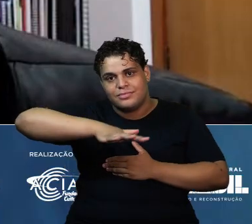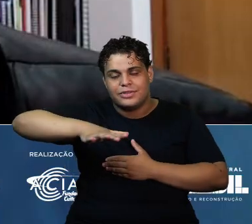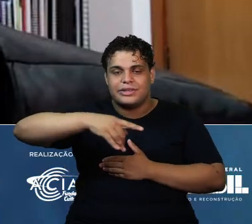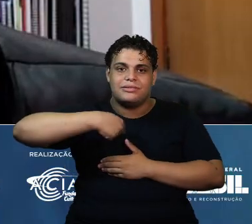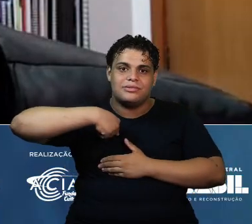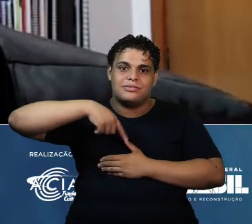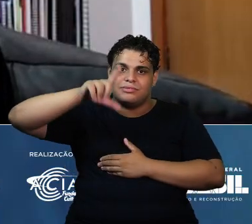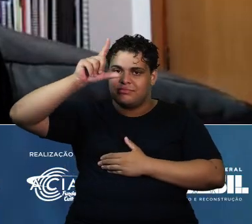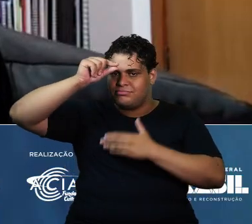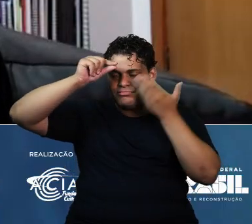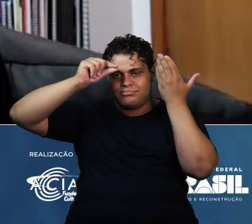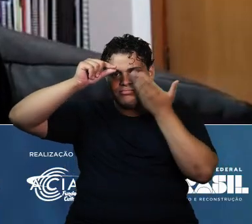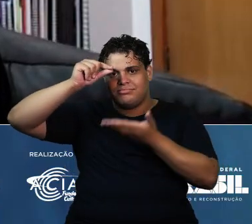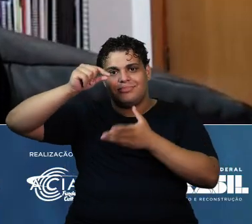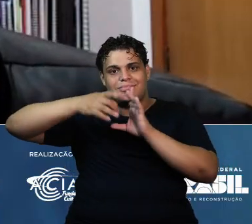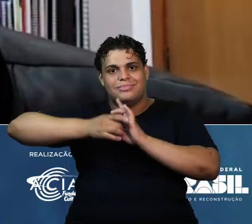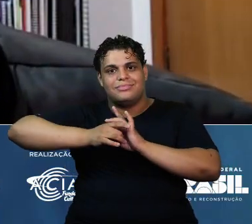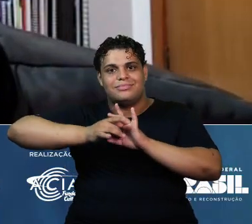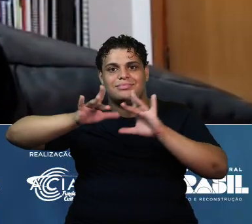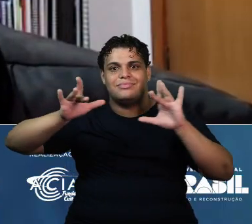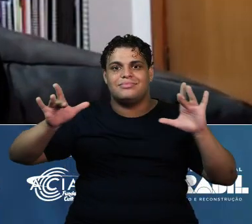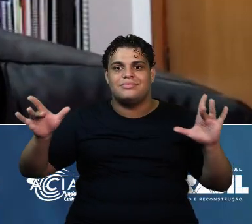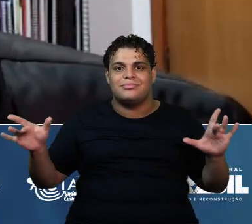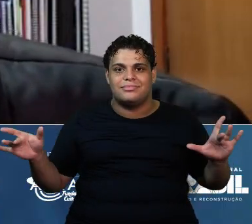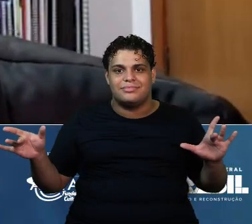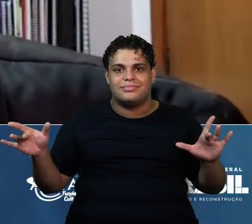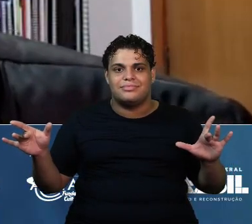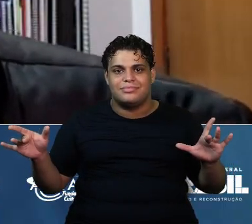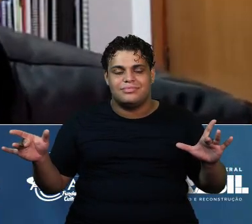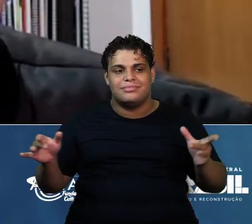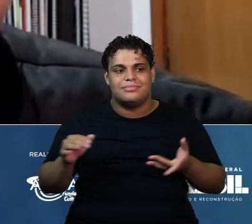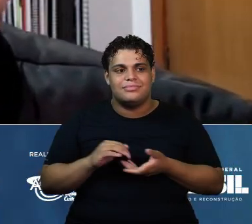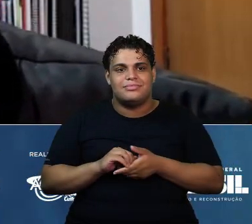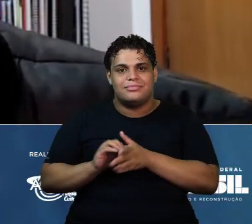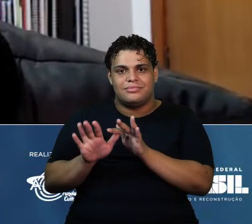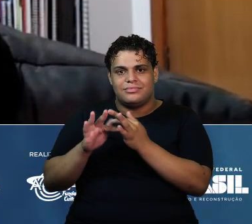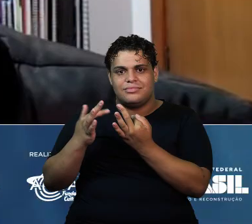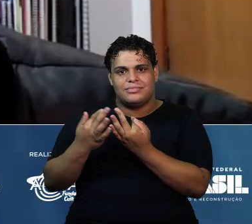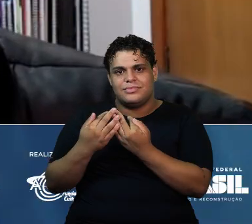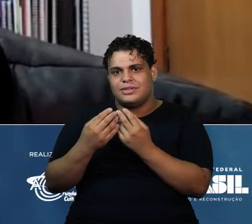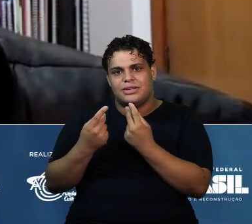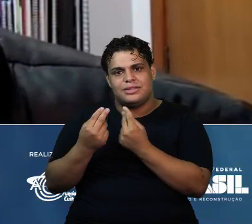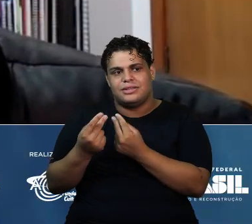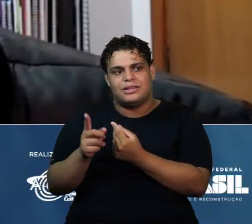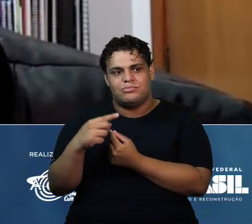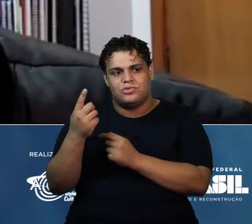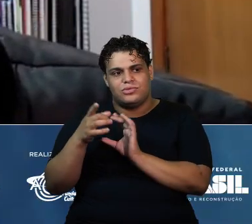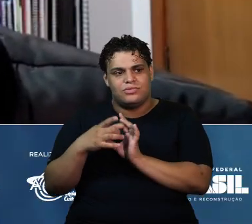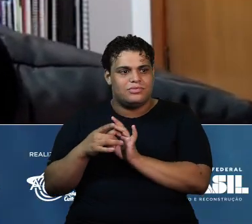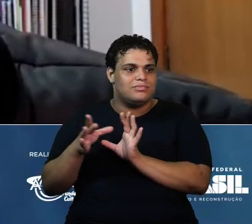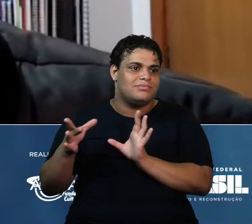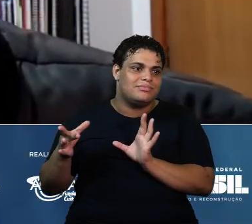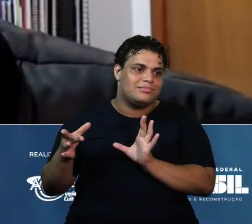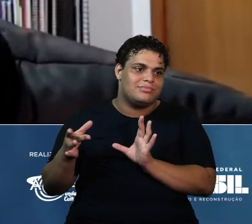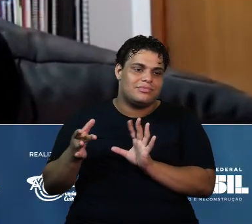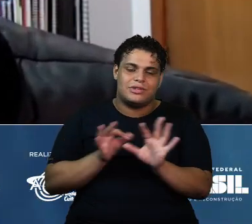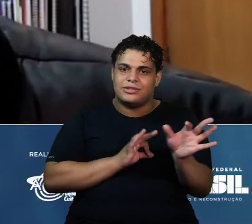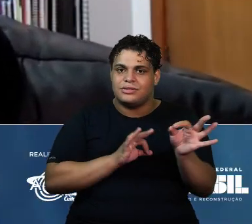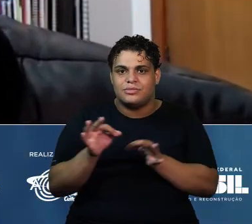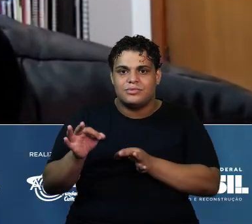disposição. A família Manilha pode sempre contar comigo, com a Sandra, para os projetos que eles fazem, que são sempre